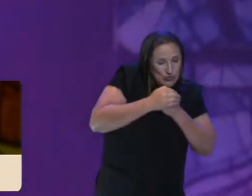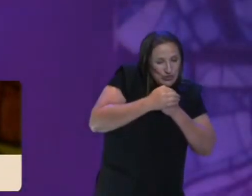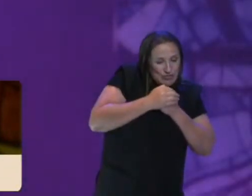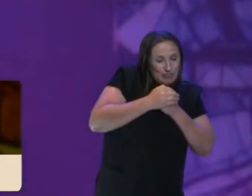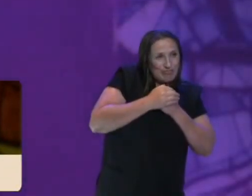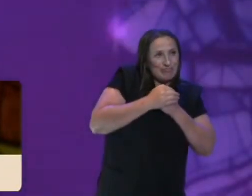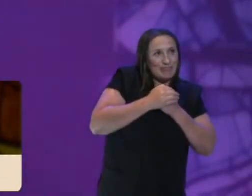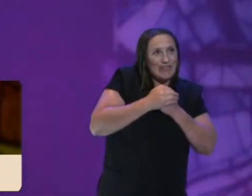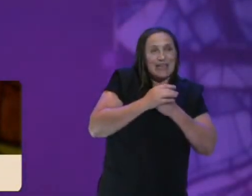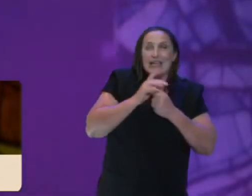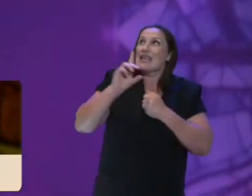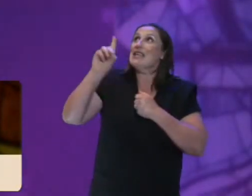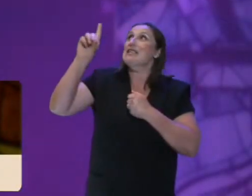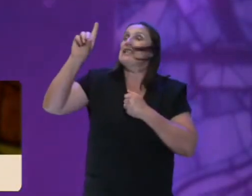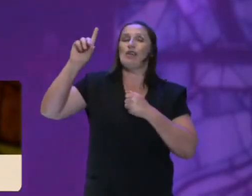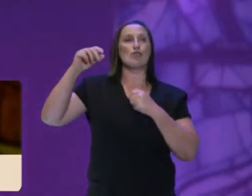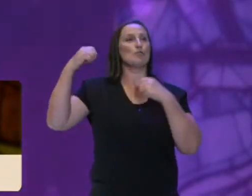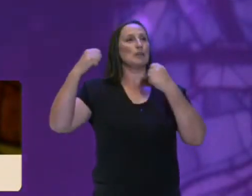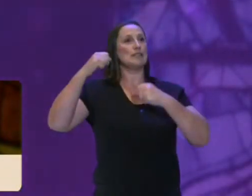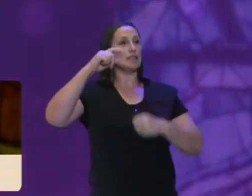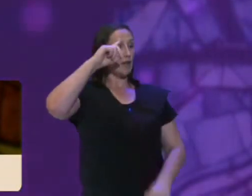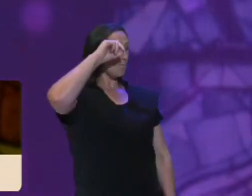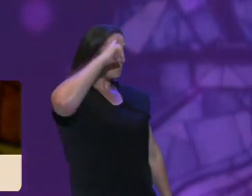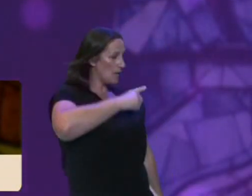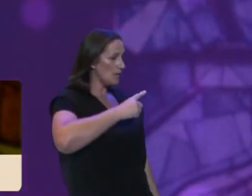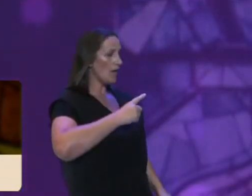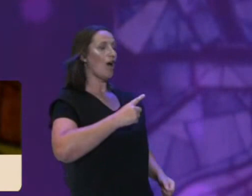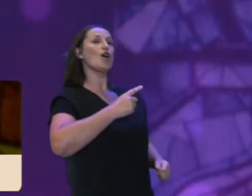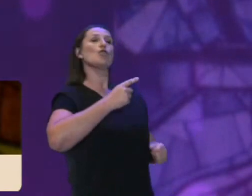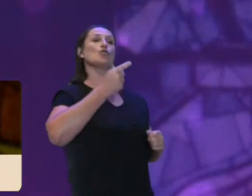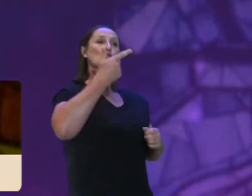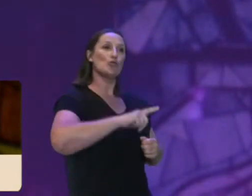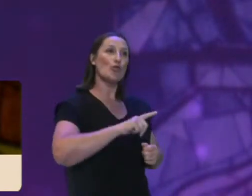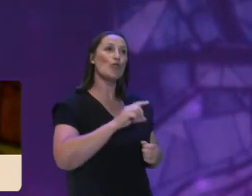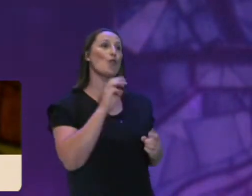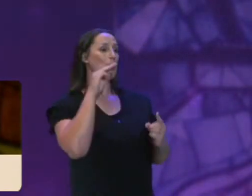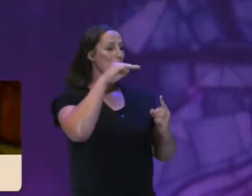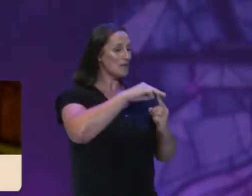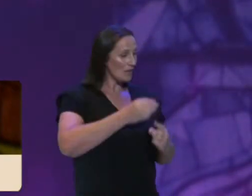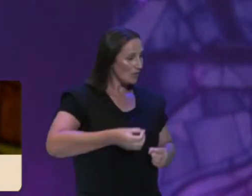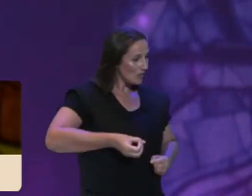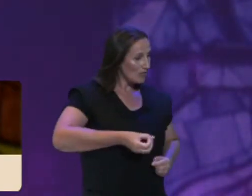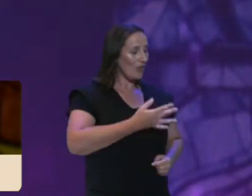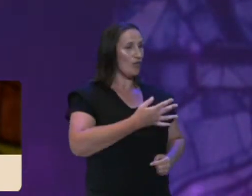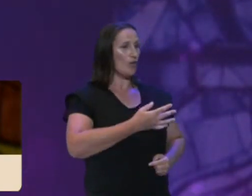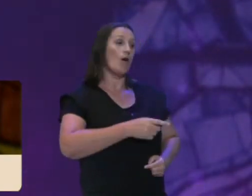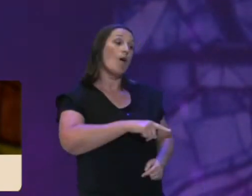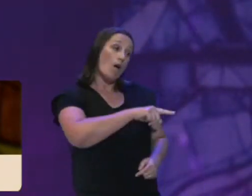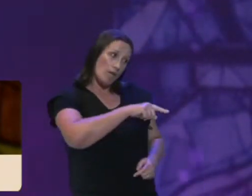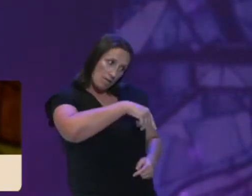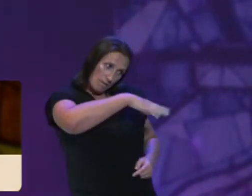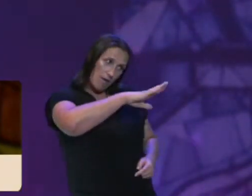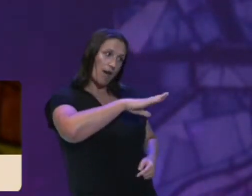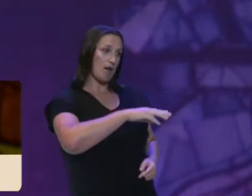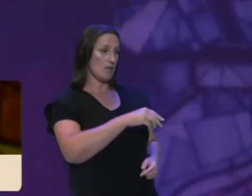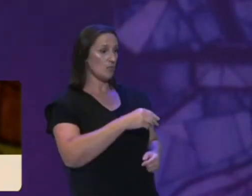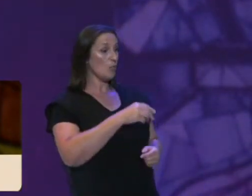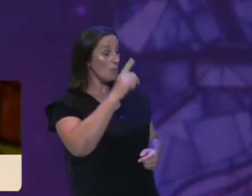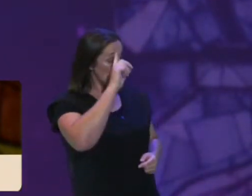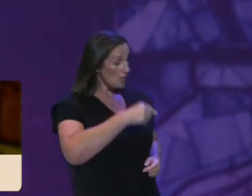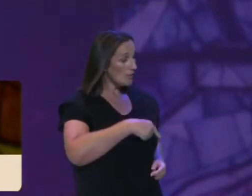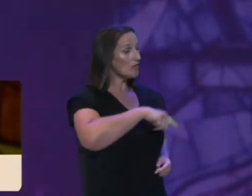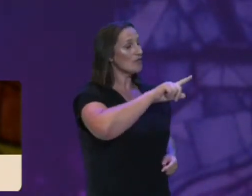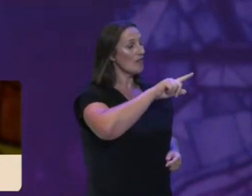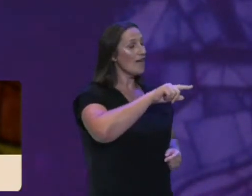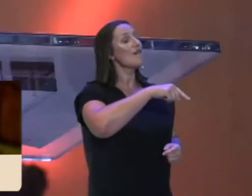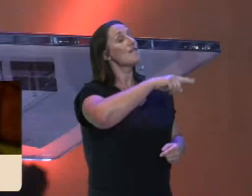dar uma nova ordem, uma nova missão, e dizer, olha, vai para lá, é isso que eu estou mandando você fazer. E quando